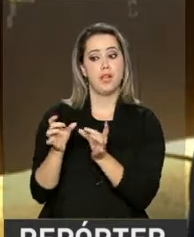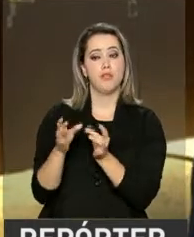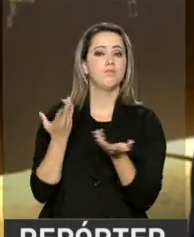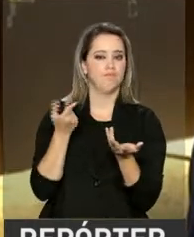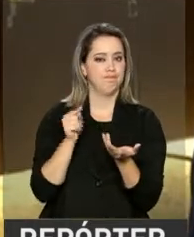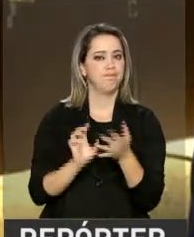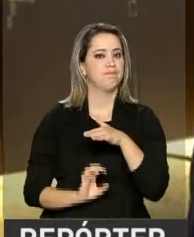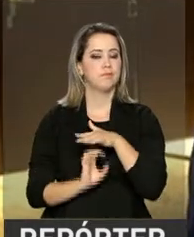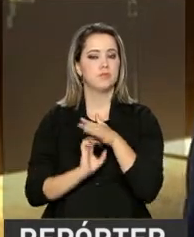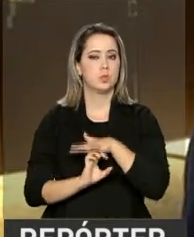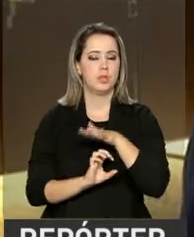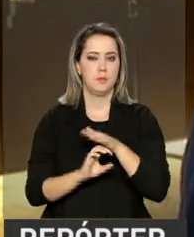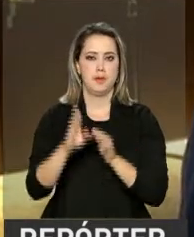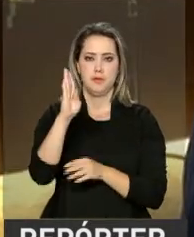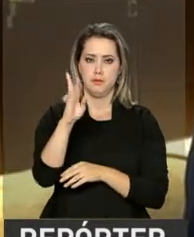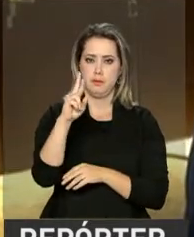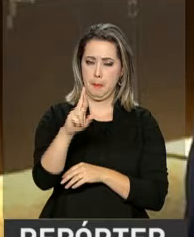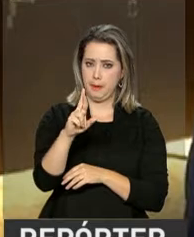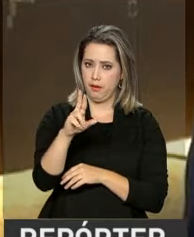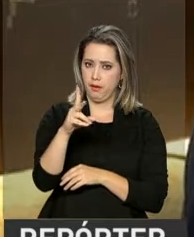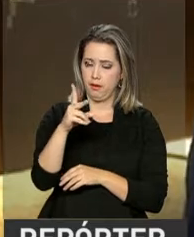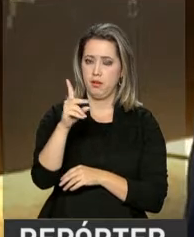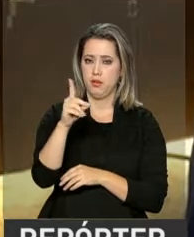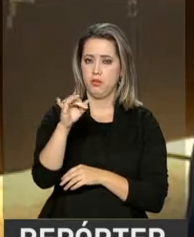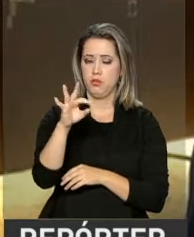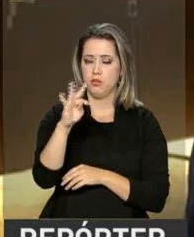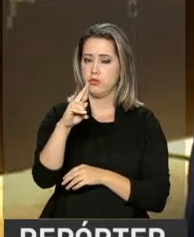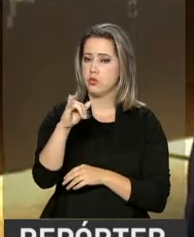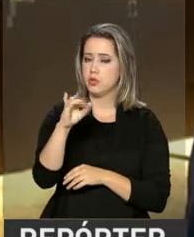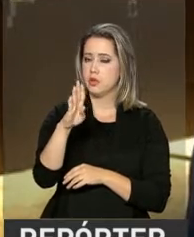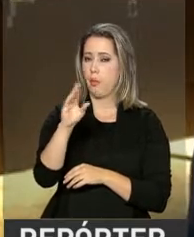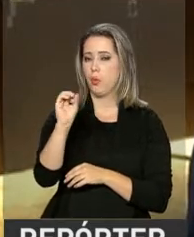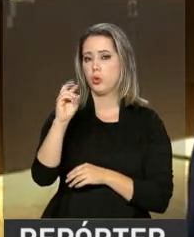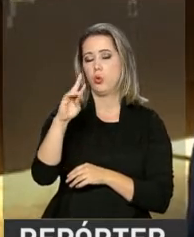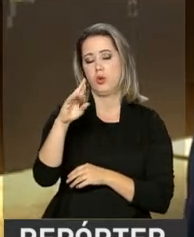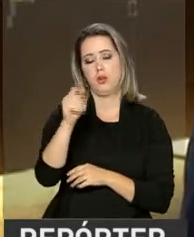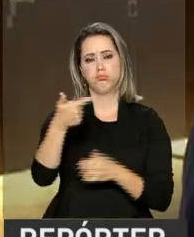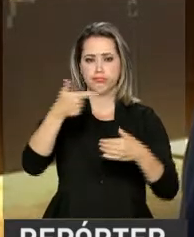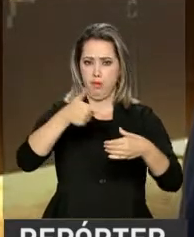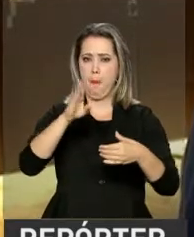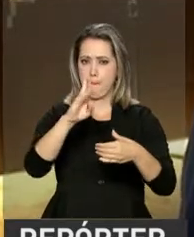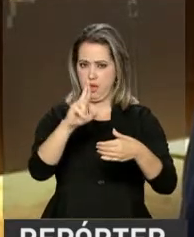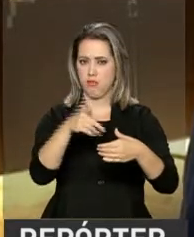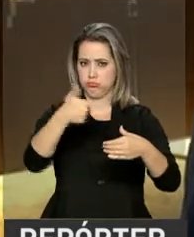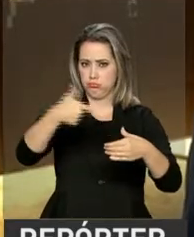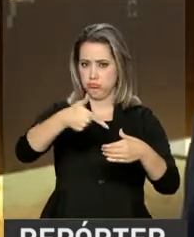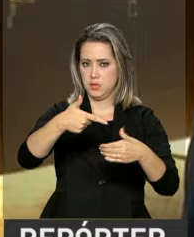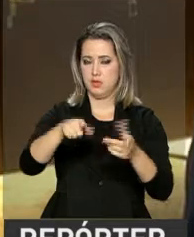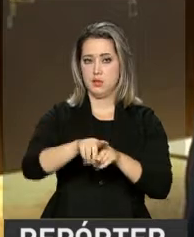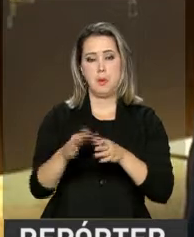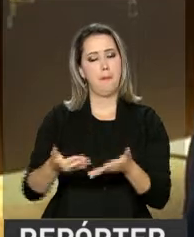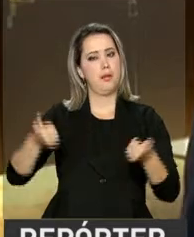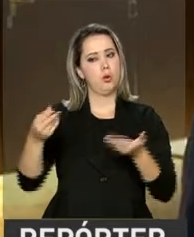caso da br distribuidora segundo o presidente da petrobras a venda de ações da br distribuidora vai trazer mais recursos para